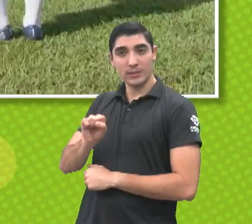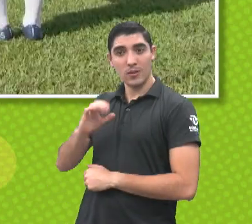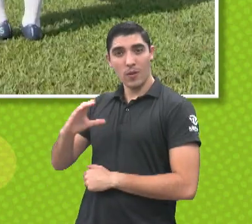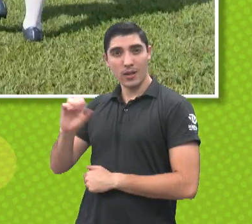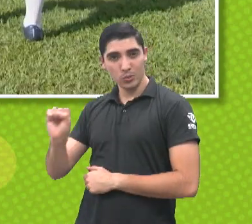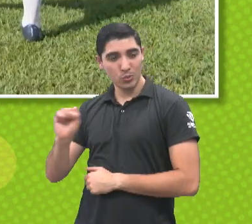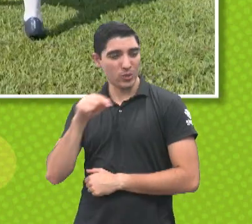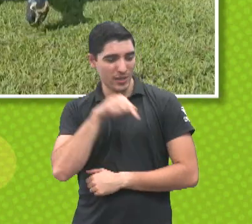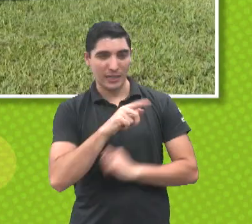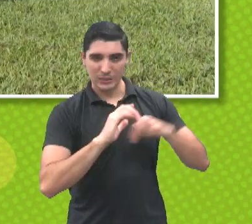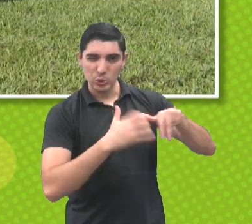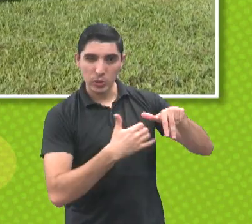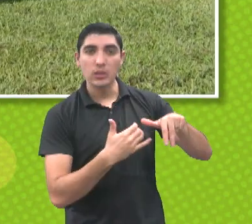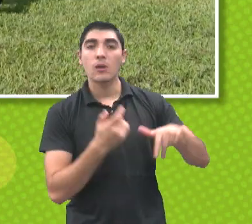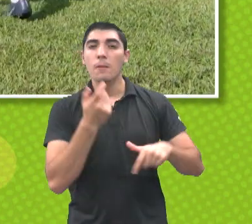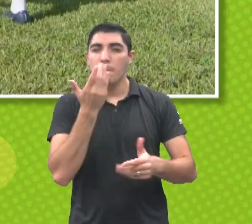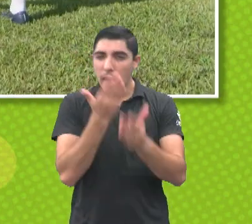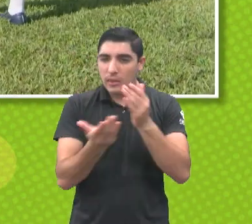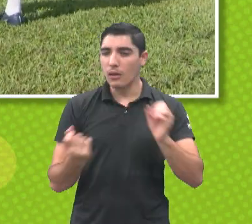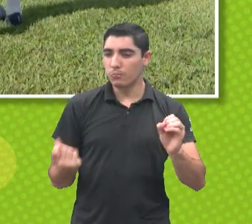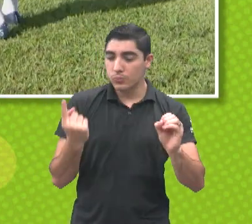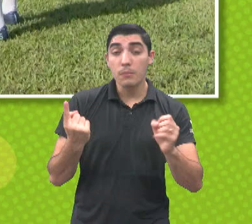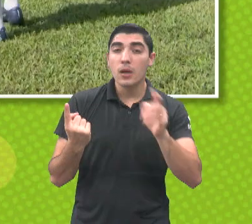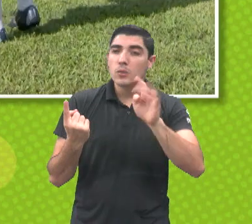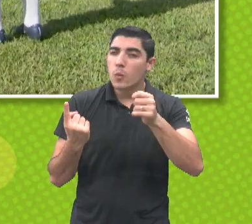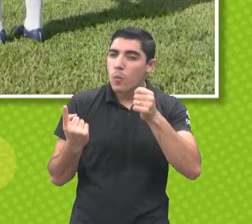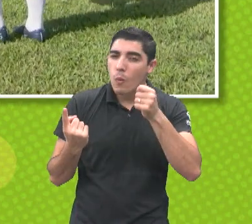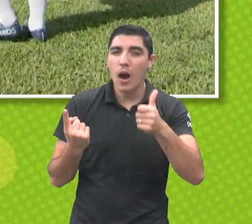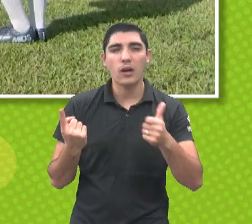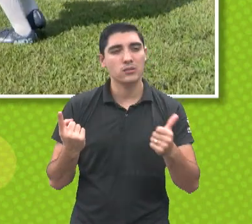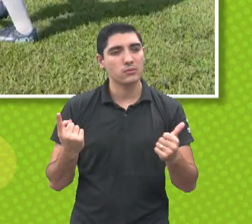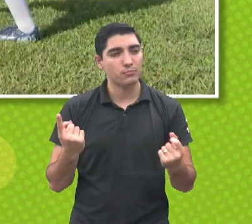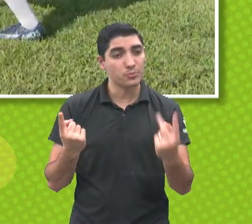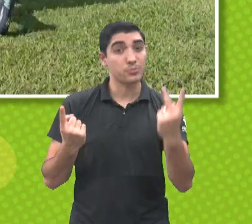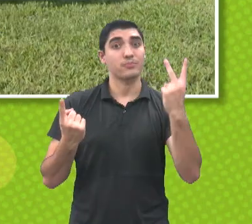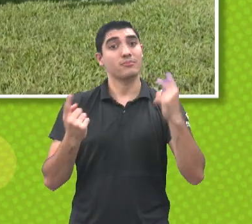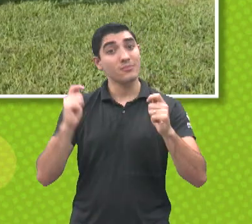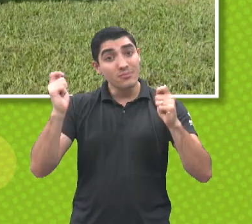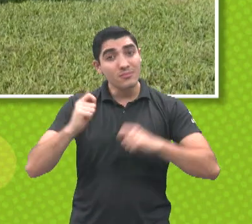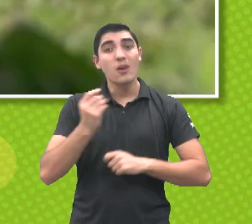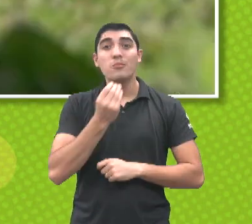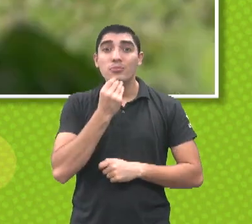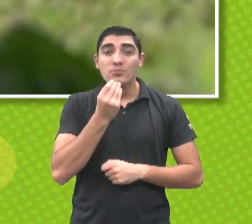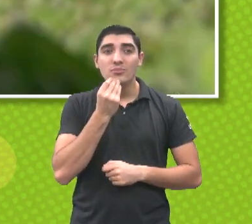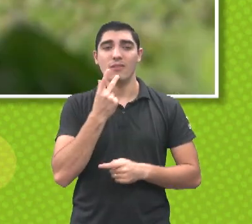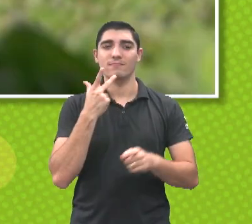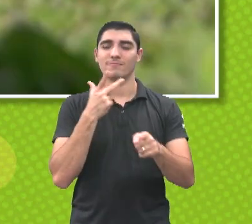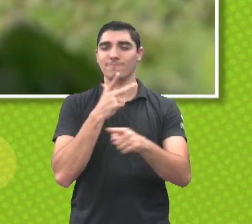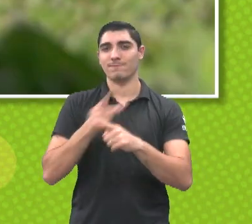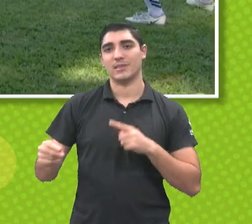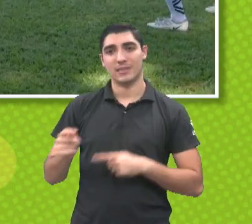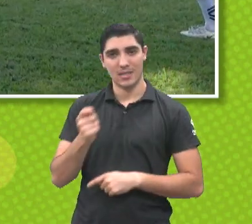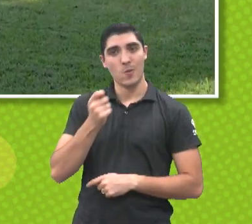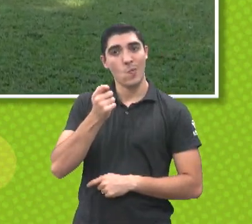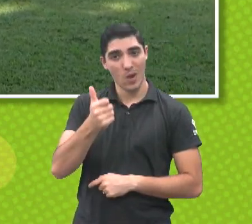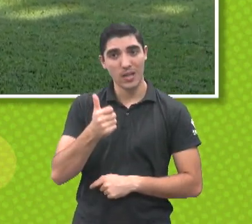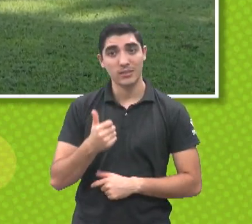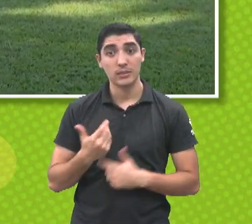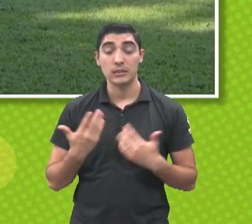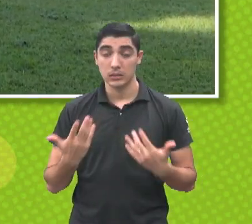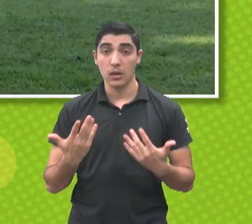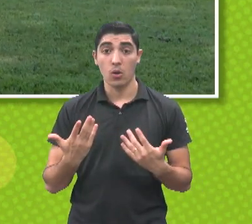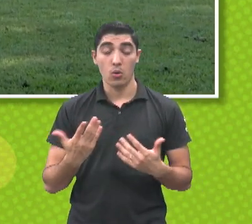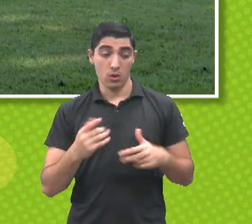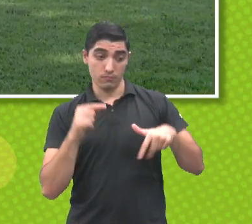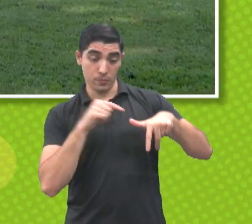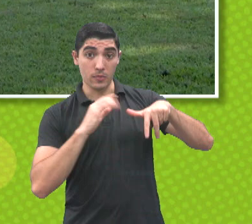de ganhar. Por bobeira de perder gol embaixo do gol, acabou não saindo com a vitória naquela partida. Então o Joseense, acho que é um